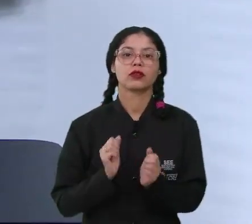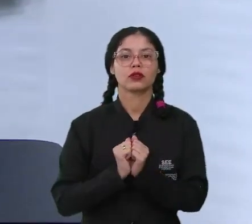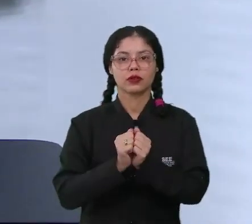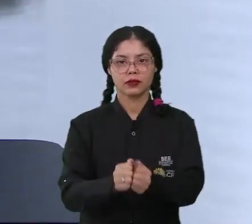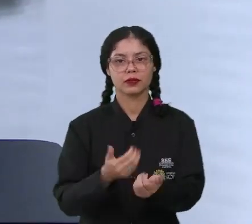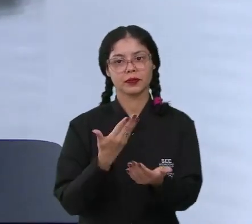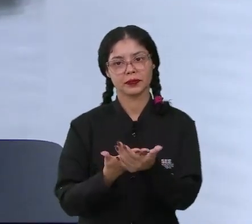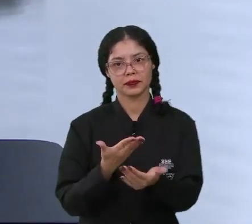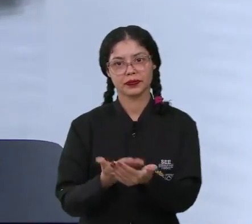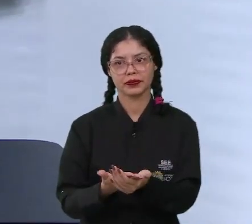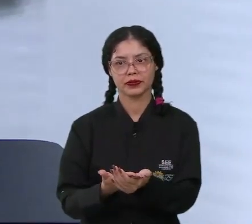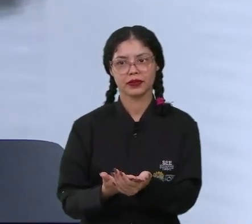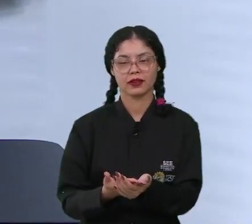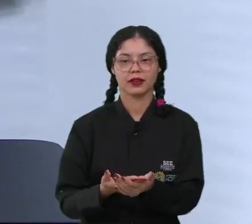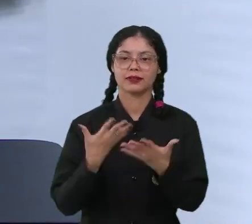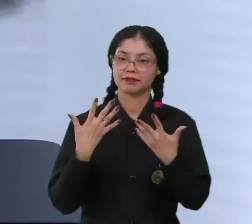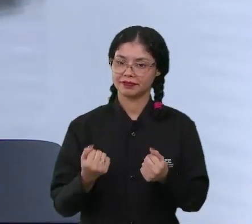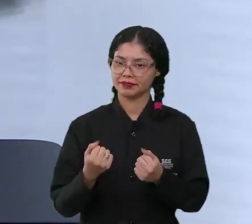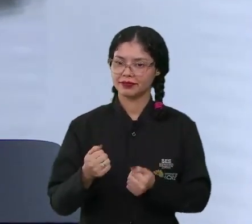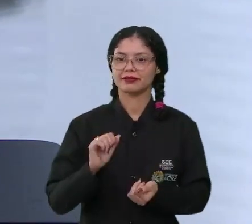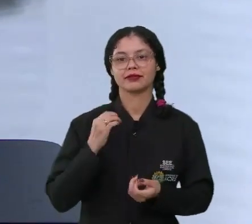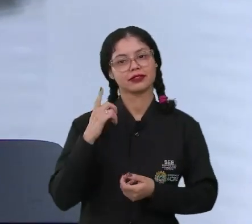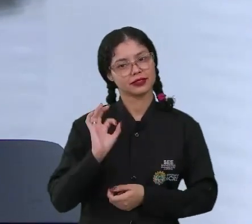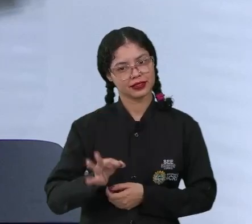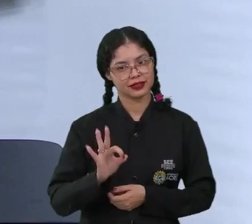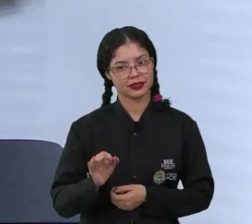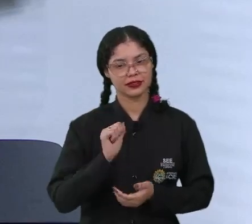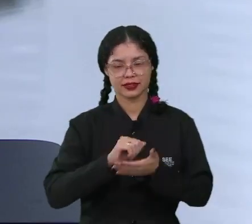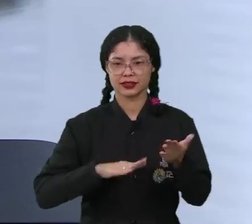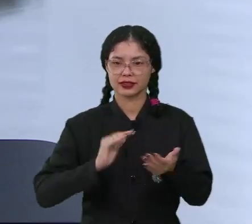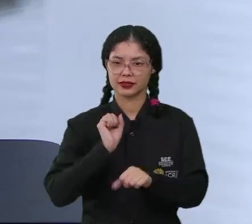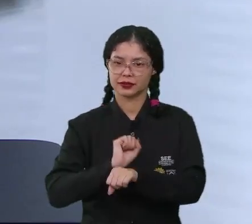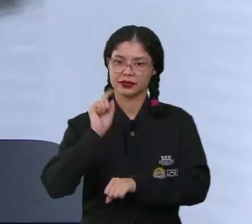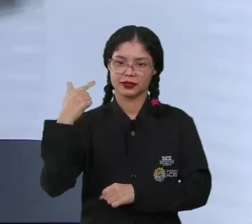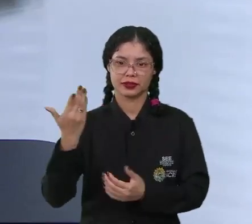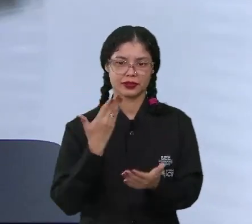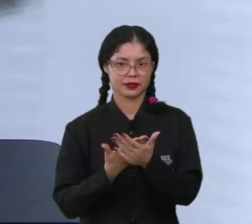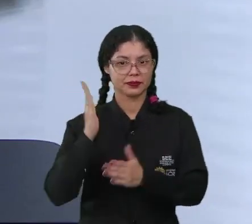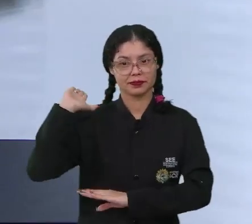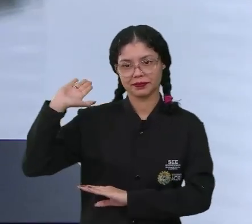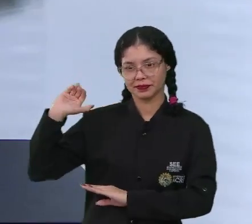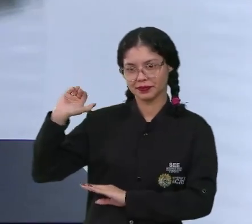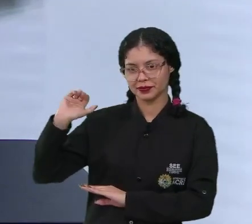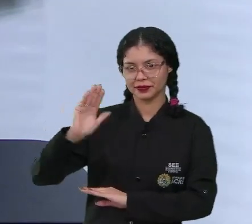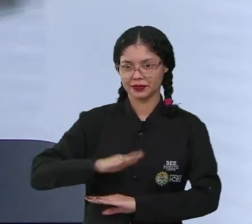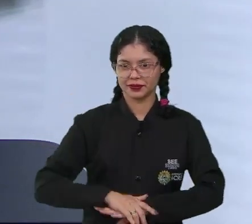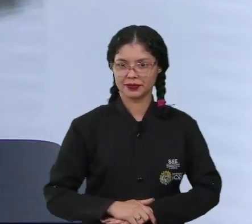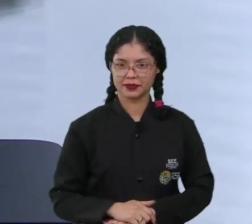participado da aula, tenham acertado a atividade. Espero vocês na próxima e até mais.